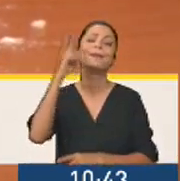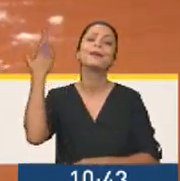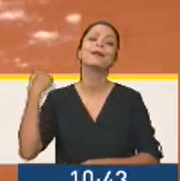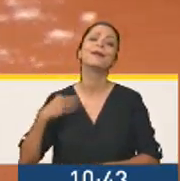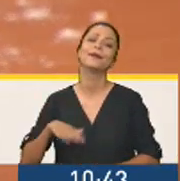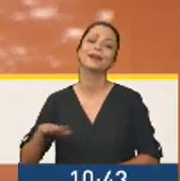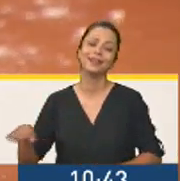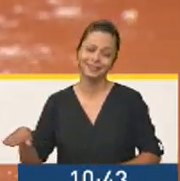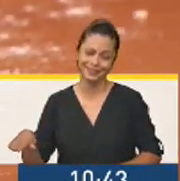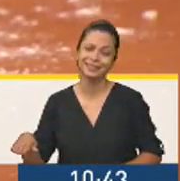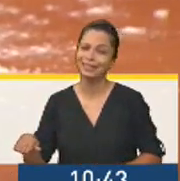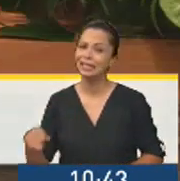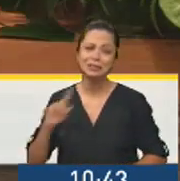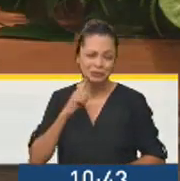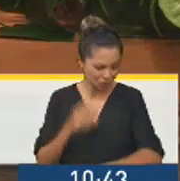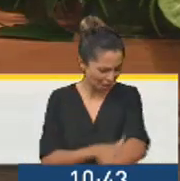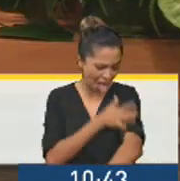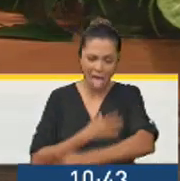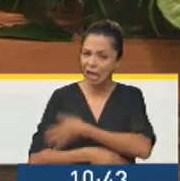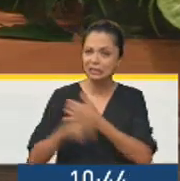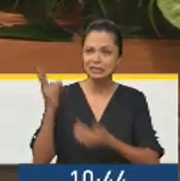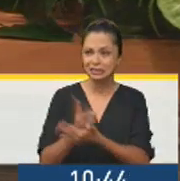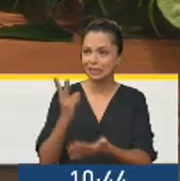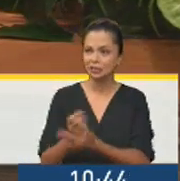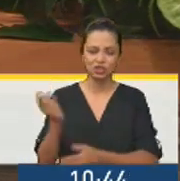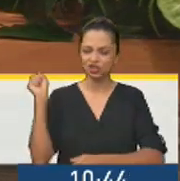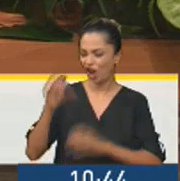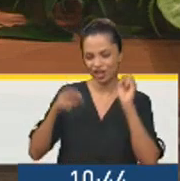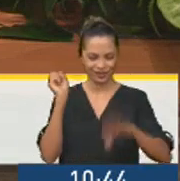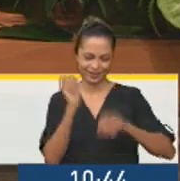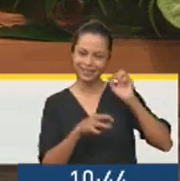Eu vivia suja de farinha. Vamos jogar um pouco aqui na Thalitinha também.